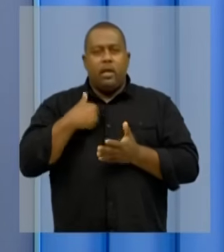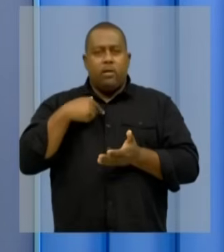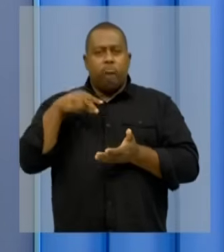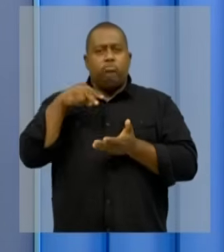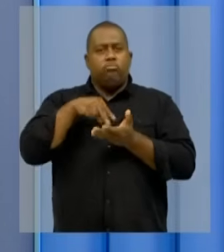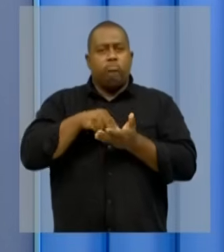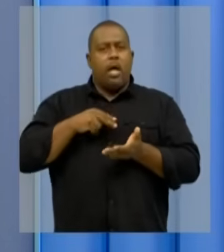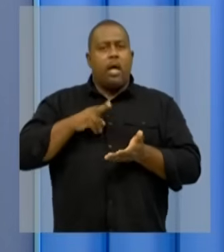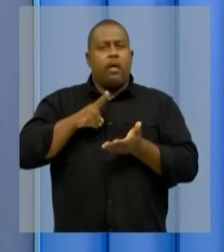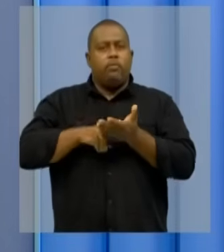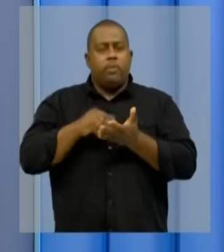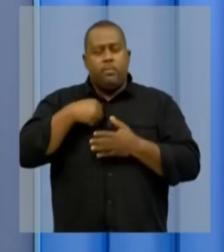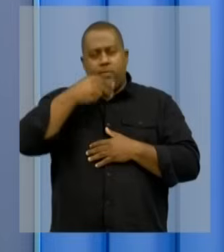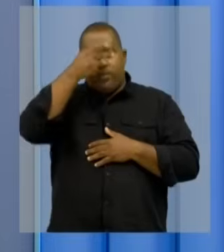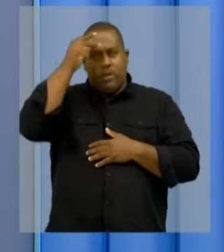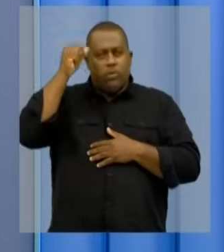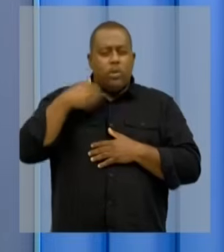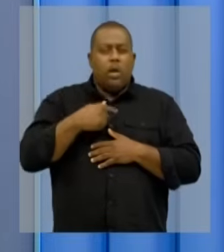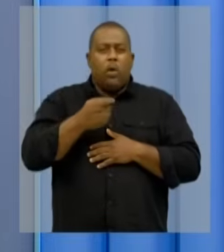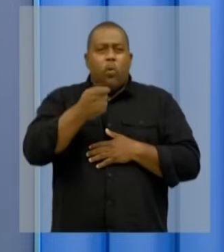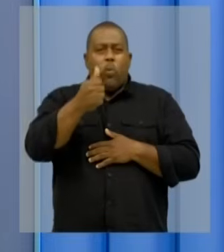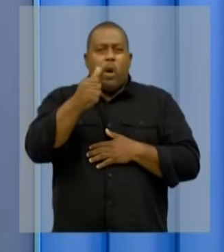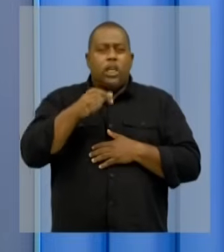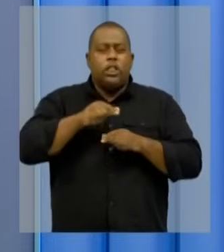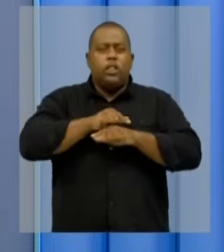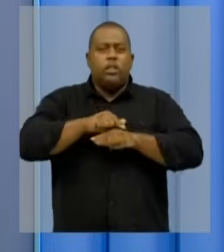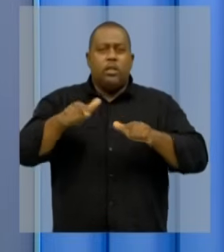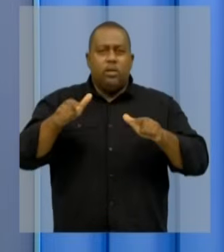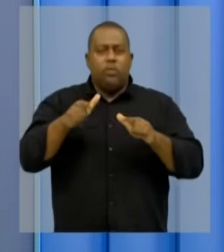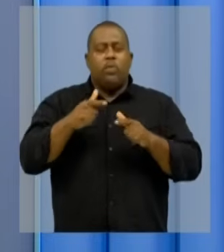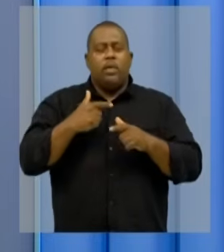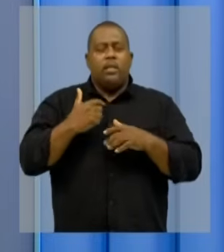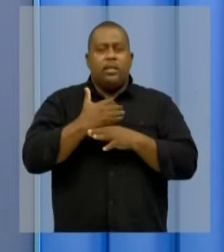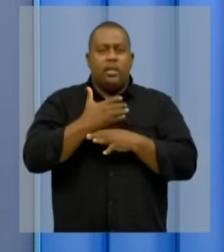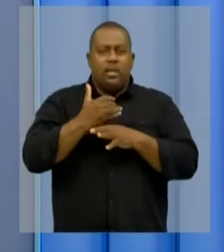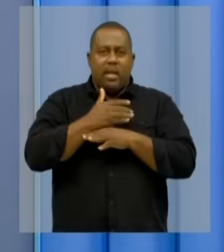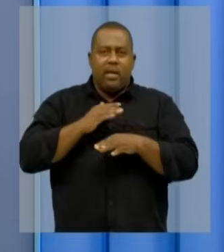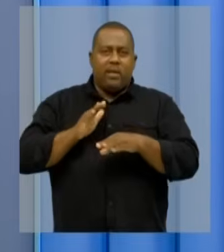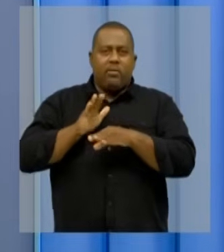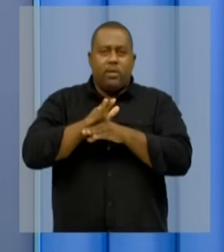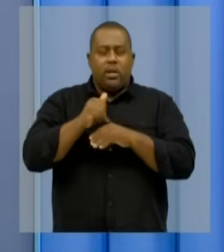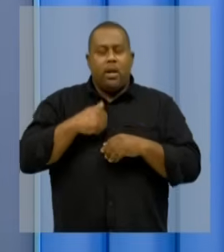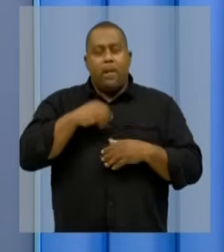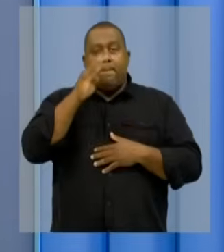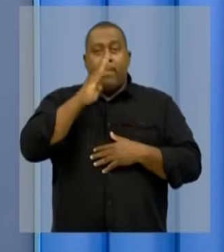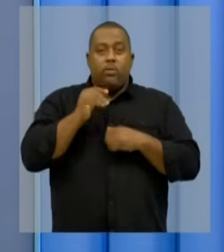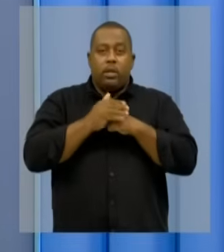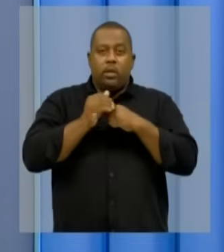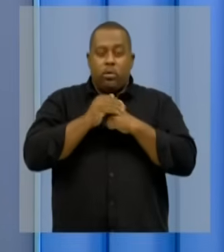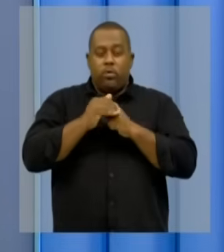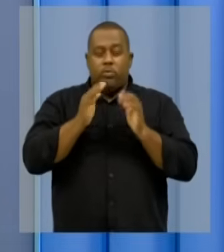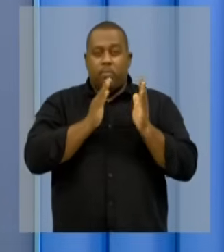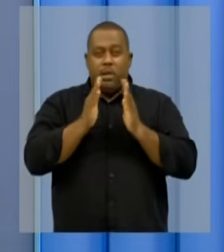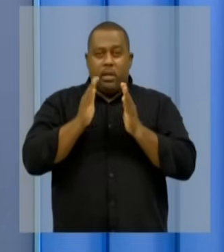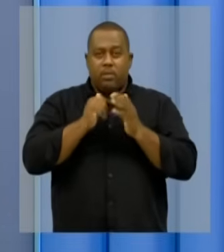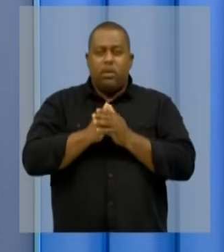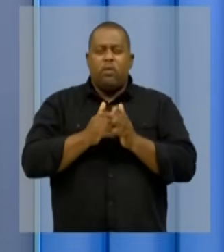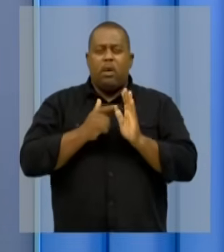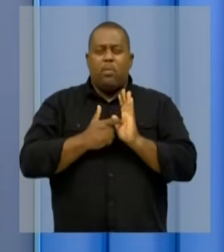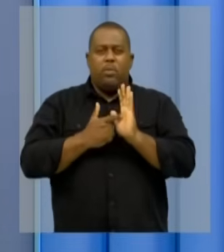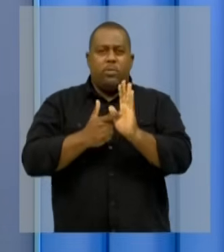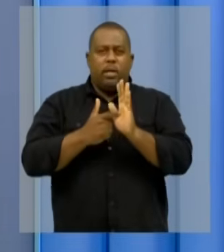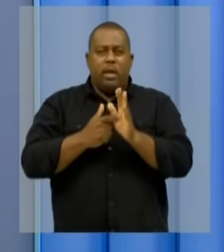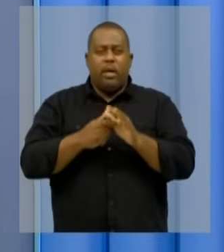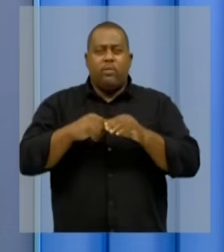a prefeitura, praticamente nenhuma cidade foi beneficiada pelo Brasil Carinhoso naquela época. Apresentaram terrenos